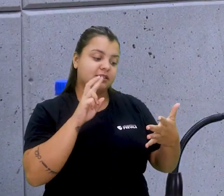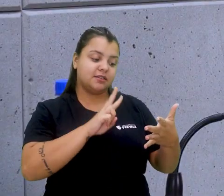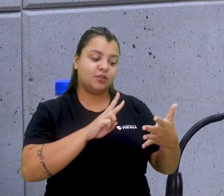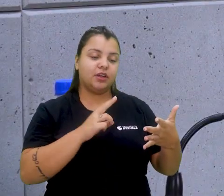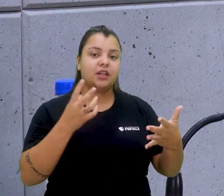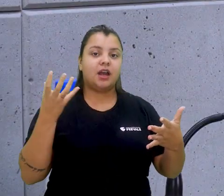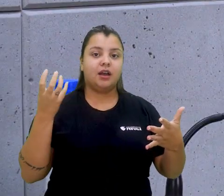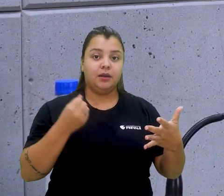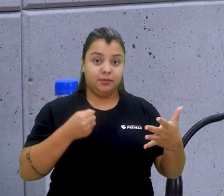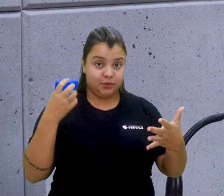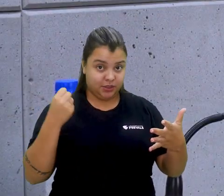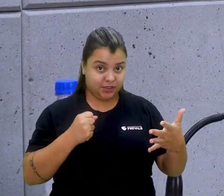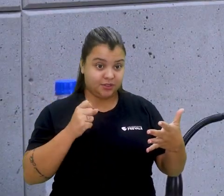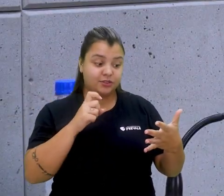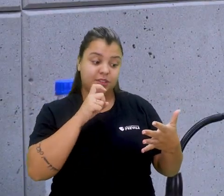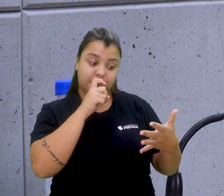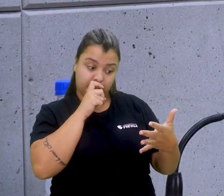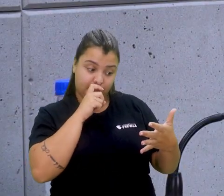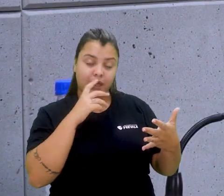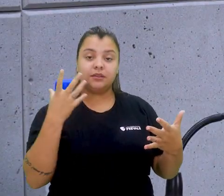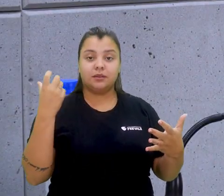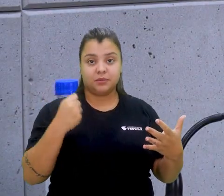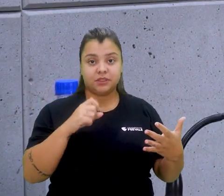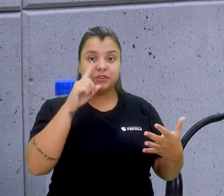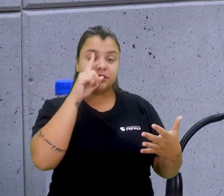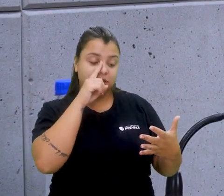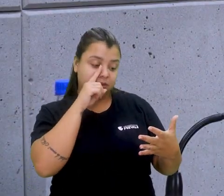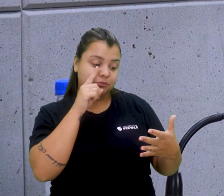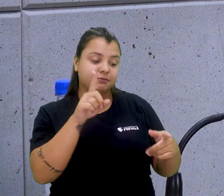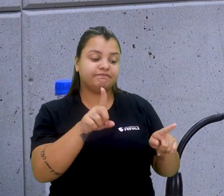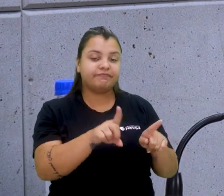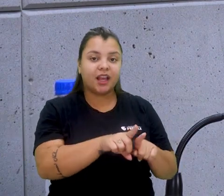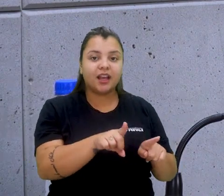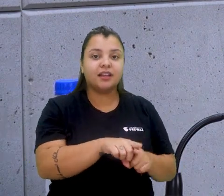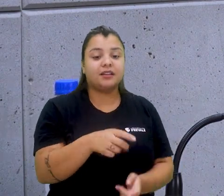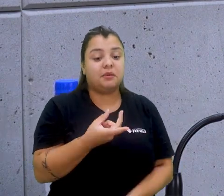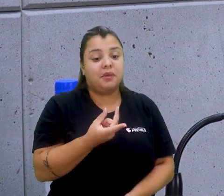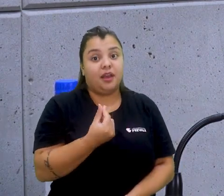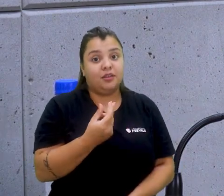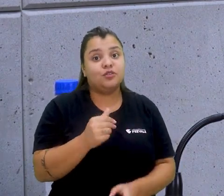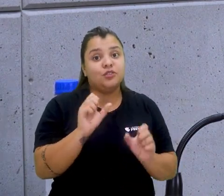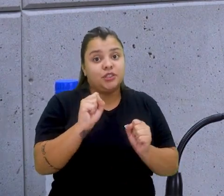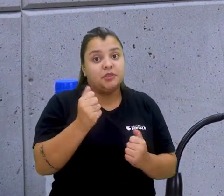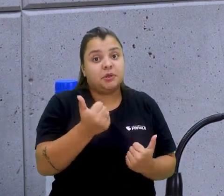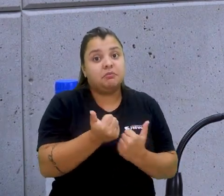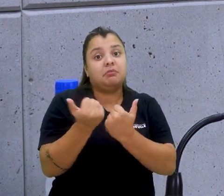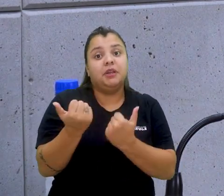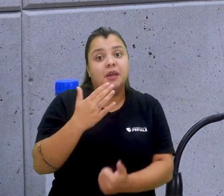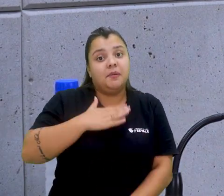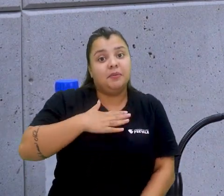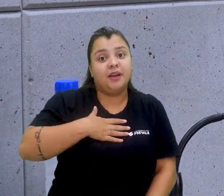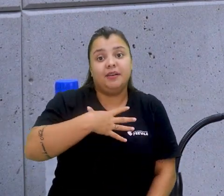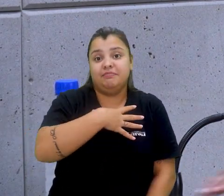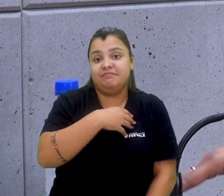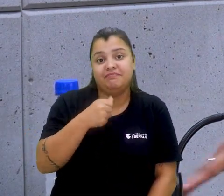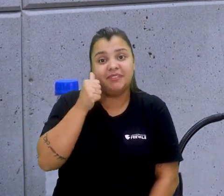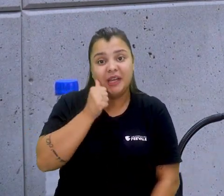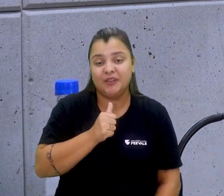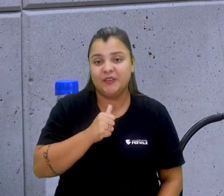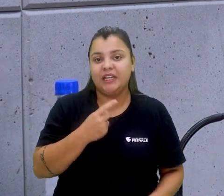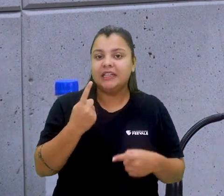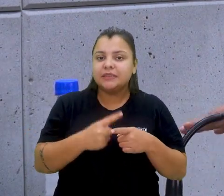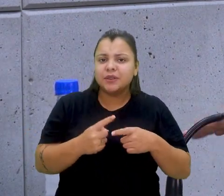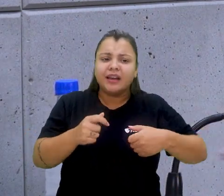da aposentadoria dele da minha mãe e mais um dinheiro para me sustentar porque ele achou que